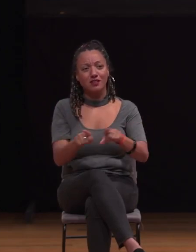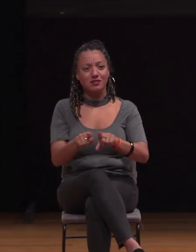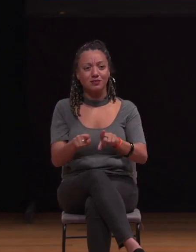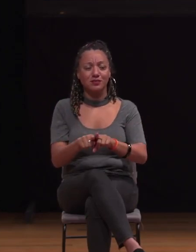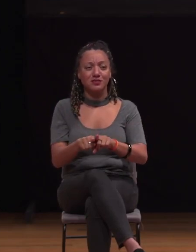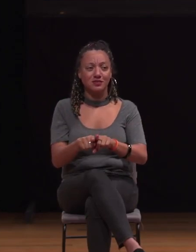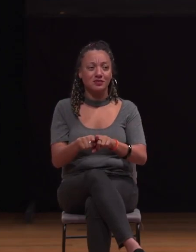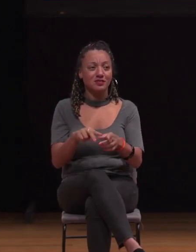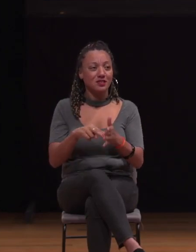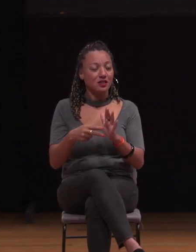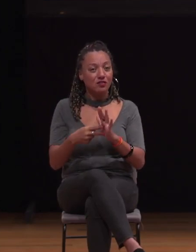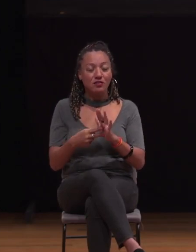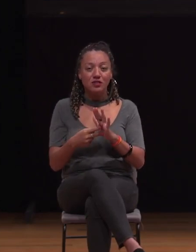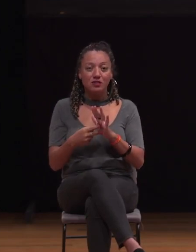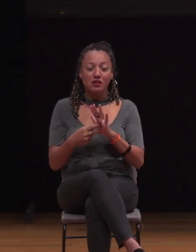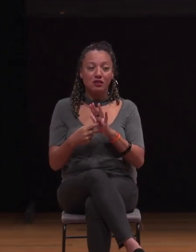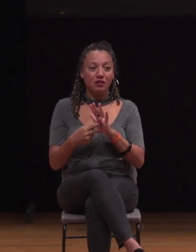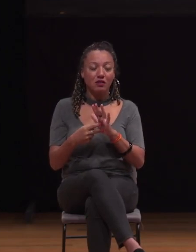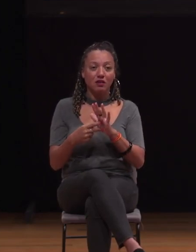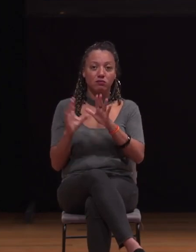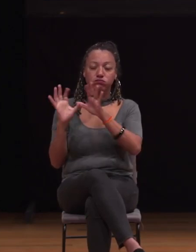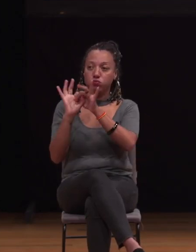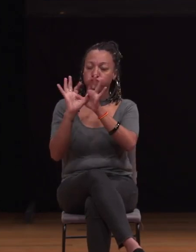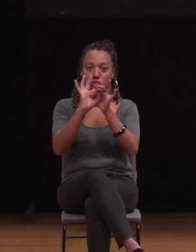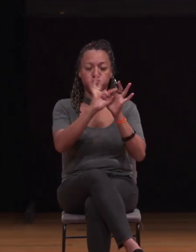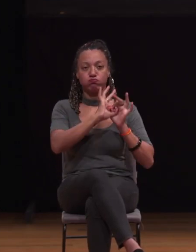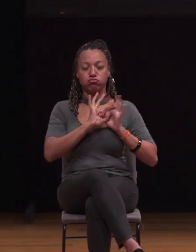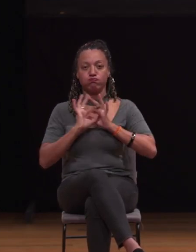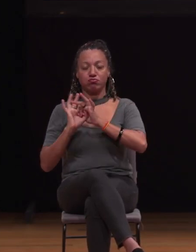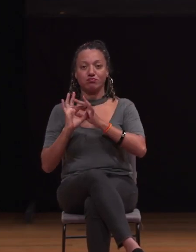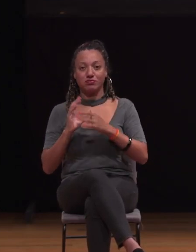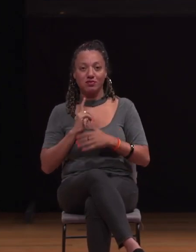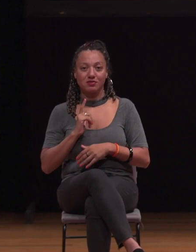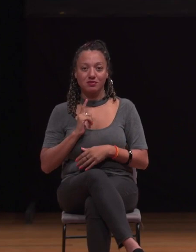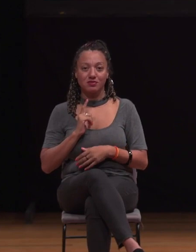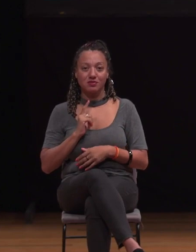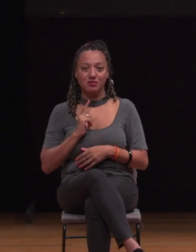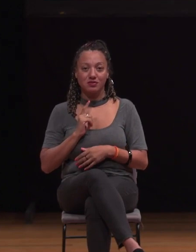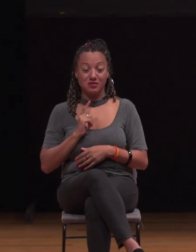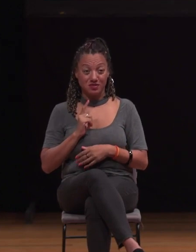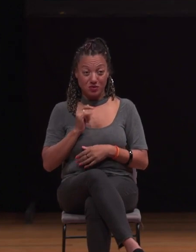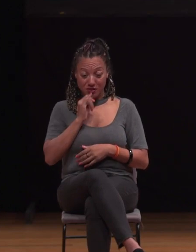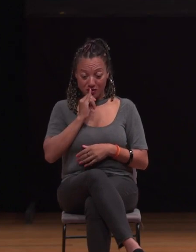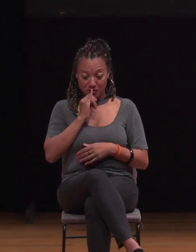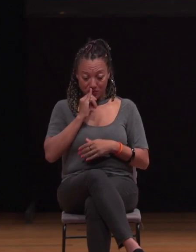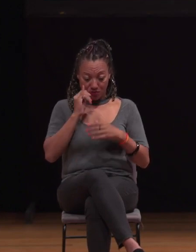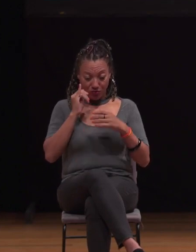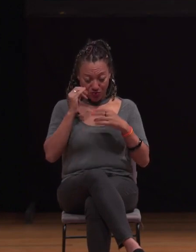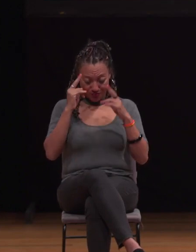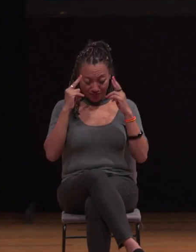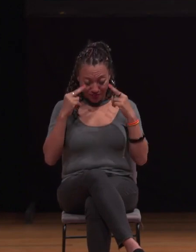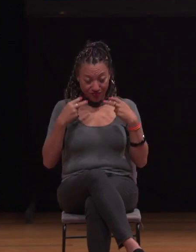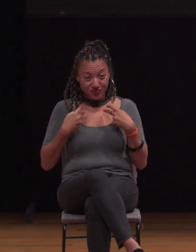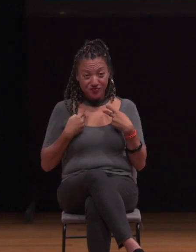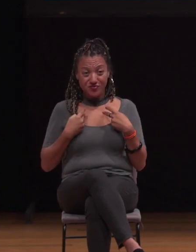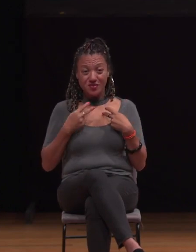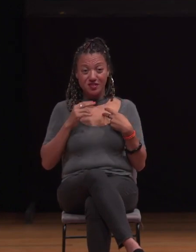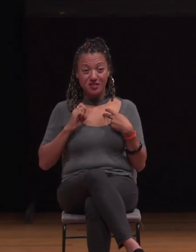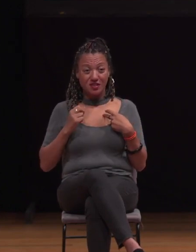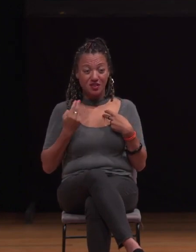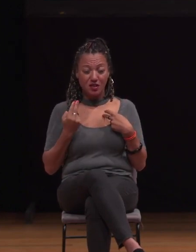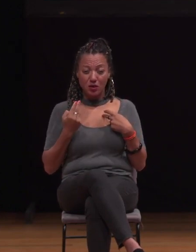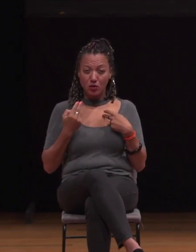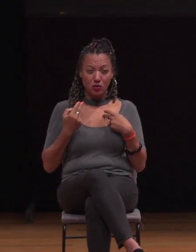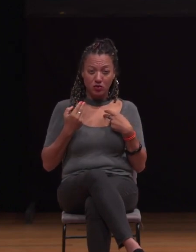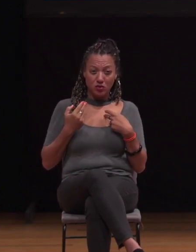São movimentos, né? Não dá para gente. Eu falei de novo, né? Desfazer-se do eu. Você atinge esse ser, você atinge essa pessoa, você afeta